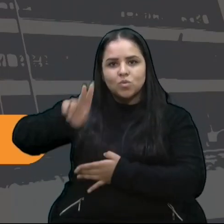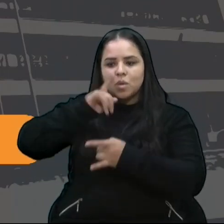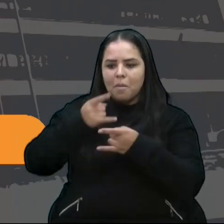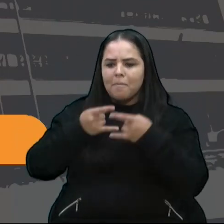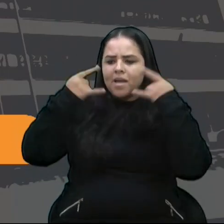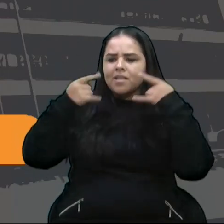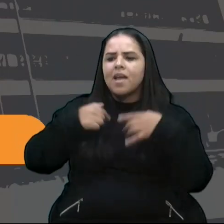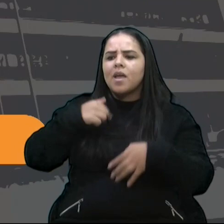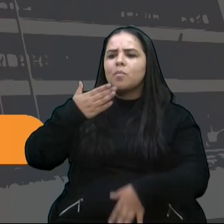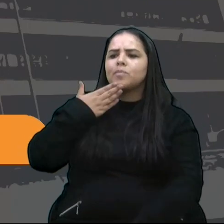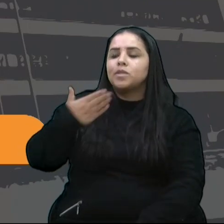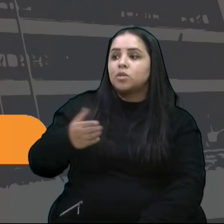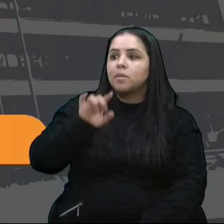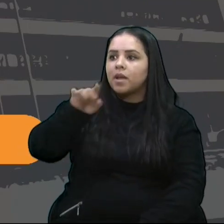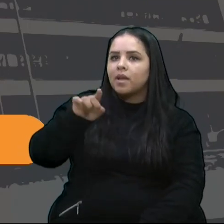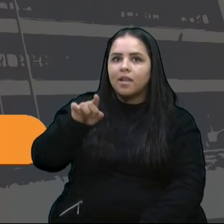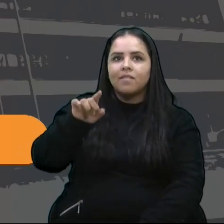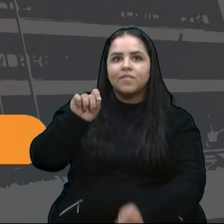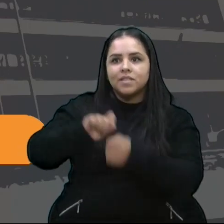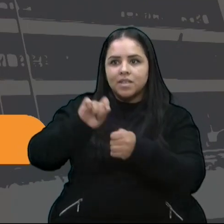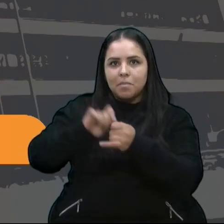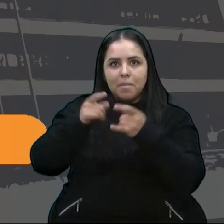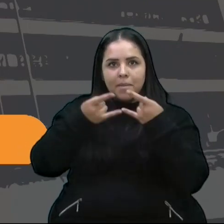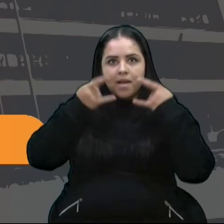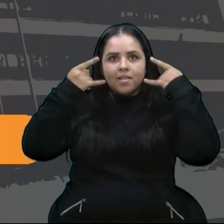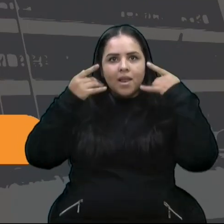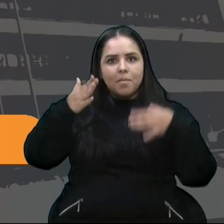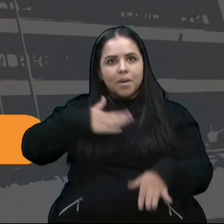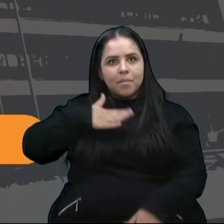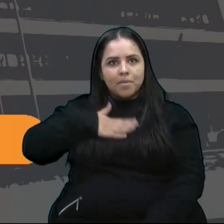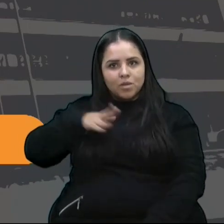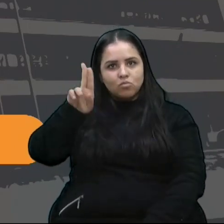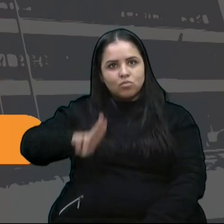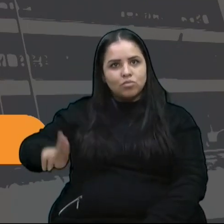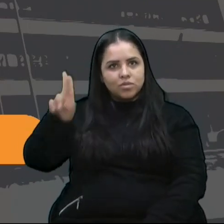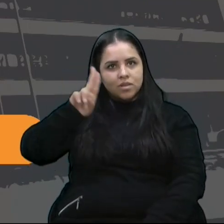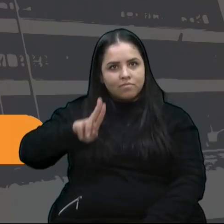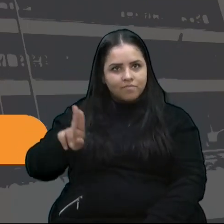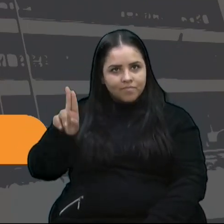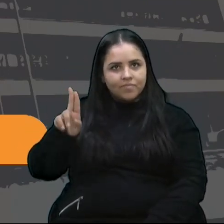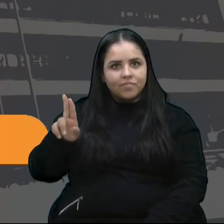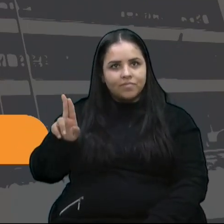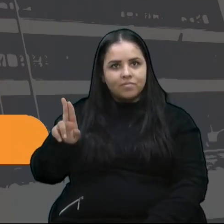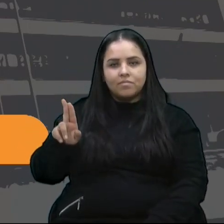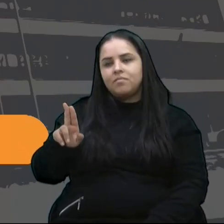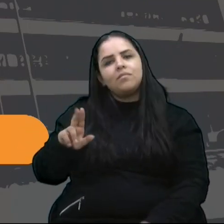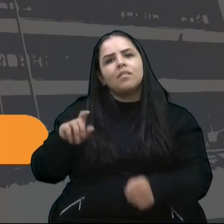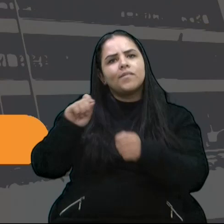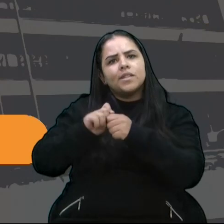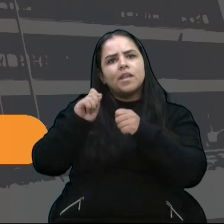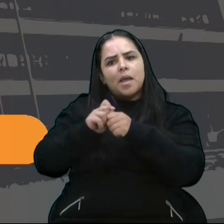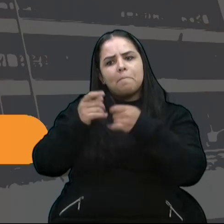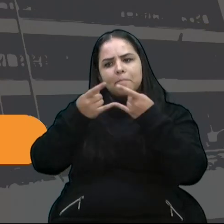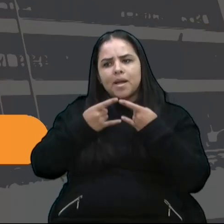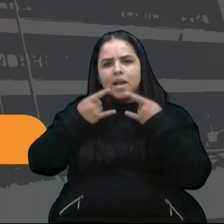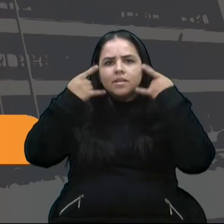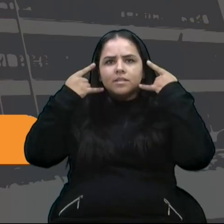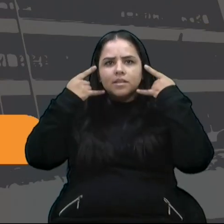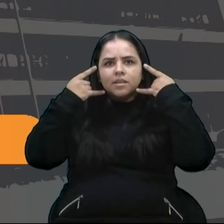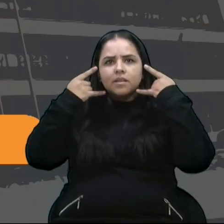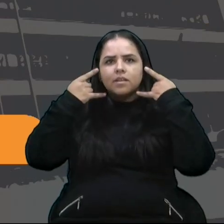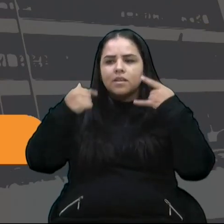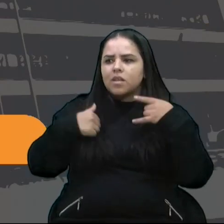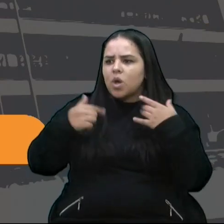pedi para ela automaticamente fazer uma máscara para mim, para o meu uso. E ela fez essa máscara, e aí eu comecei